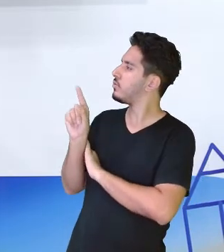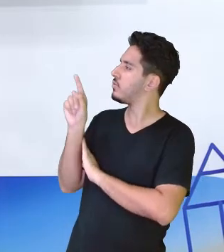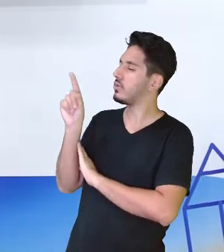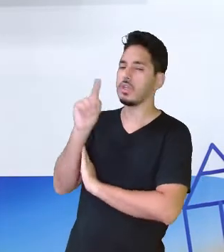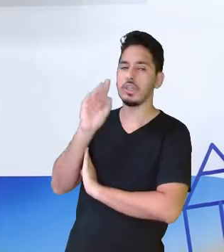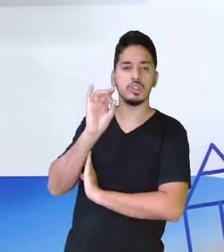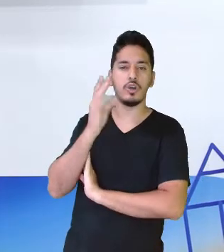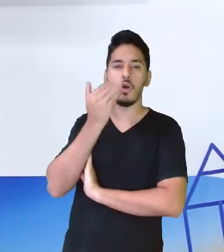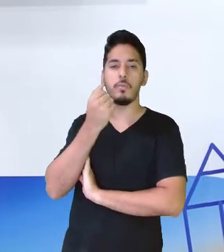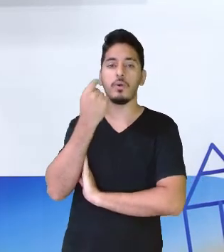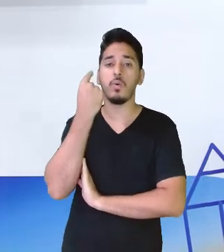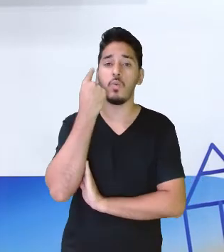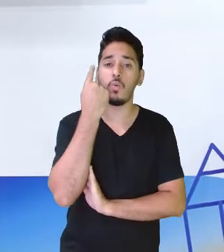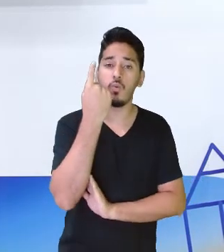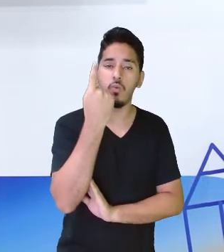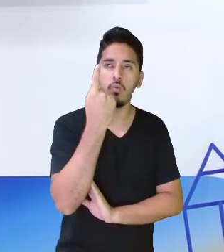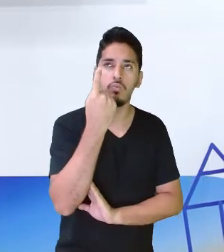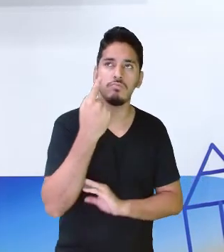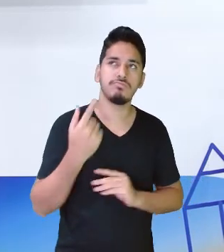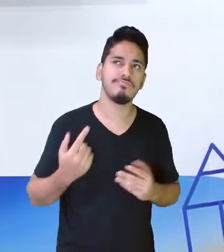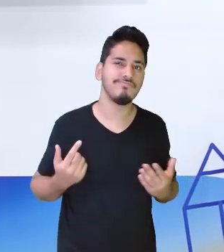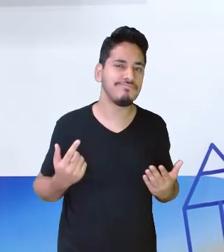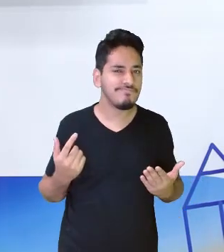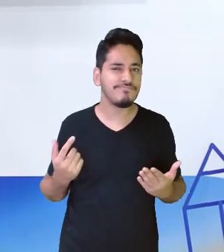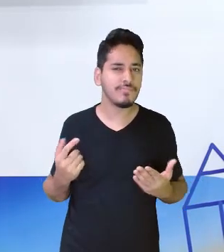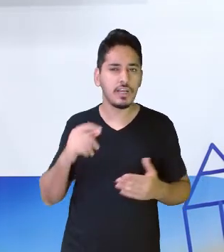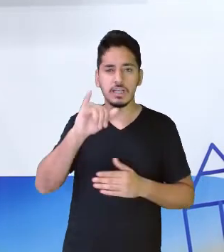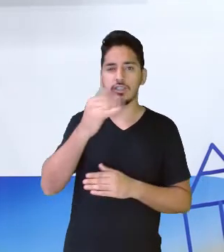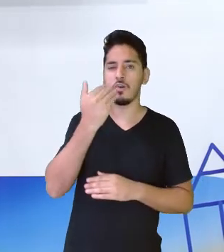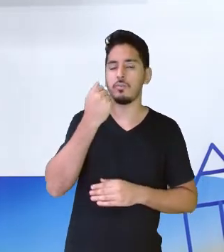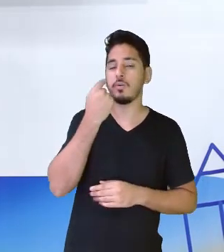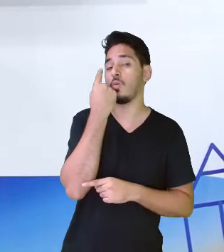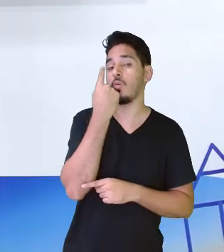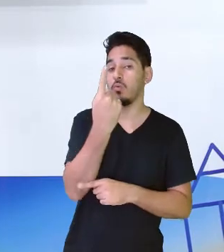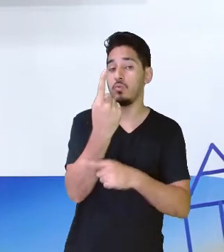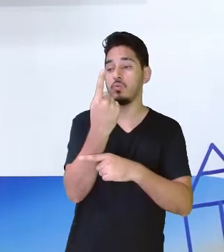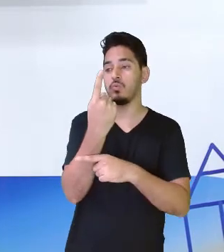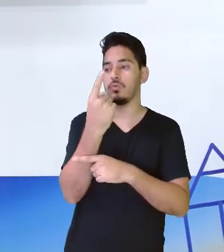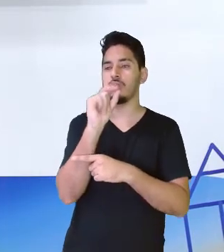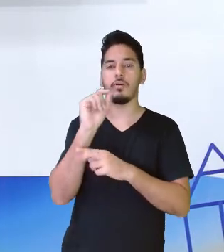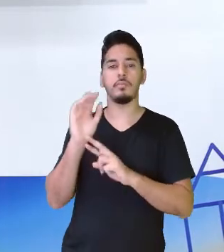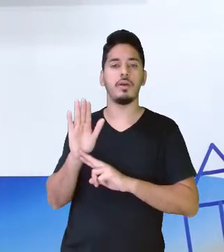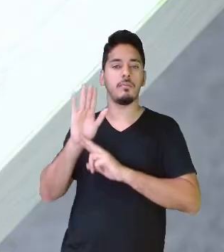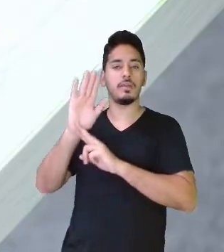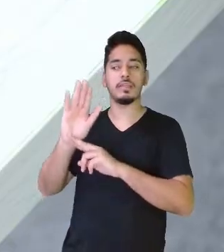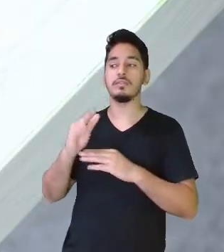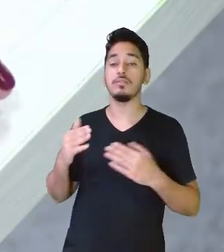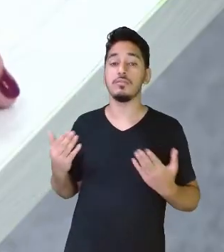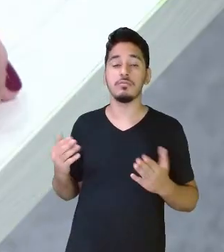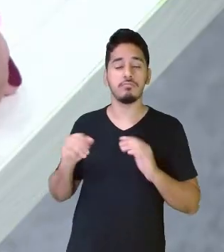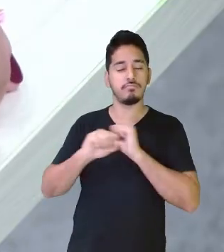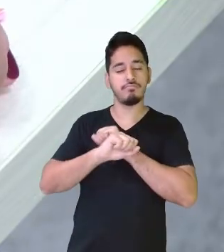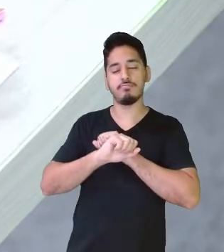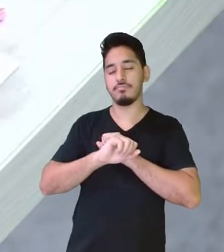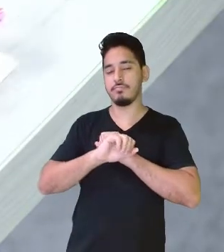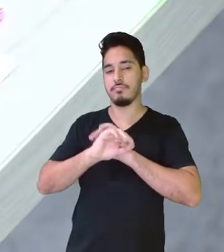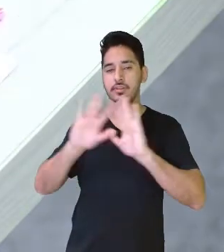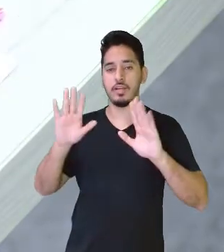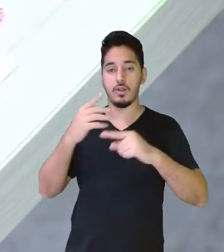ele só comeu um pedaço. Se ele só comeu um, a minha representação está